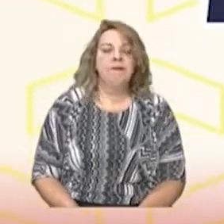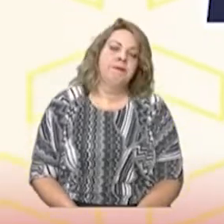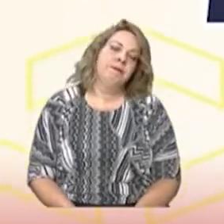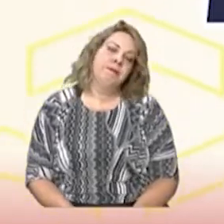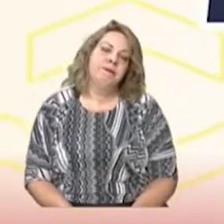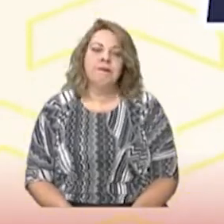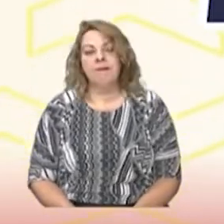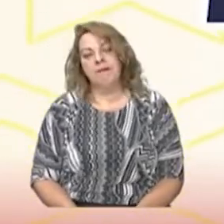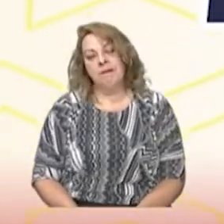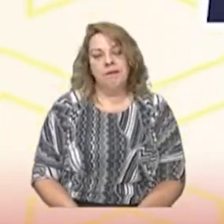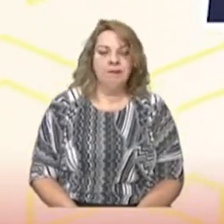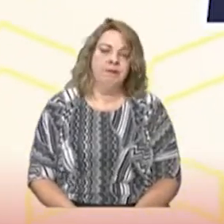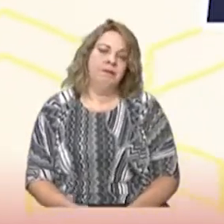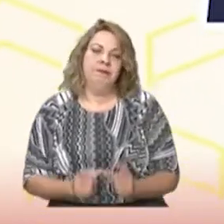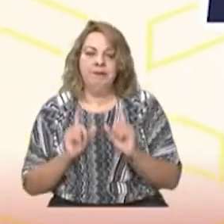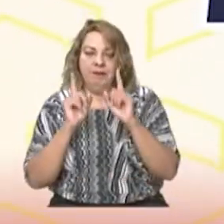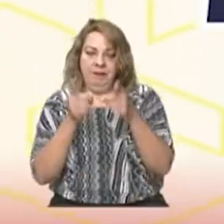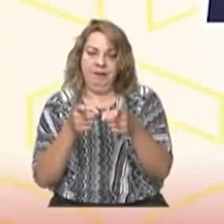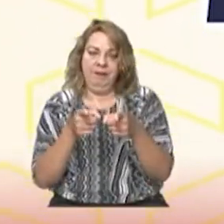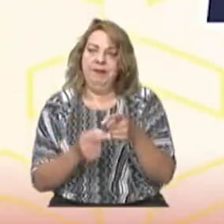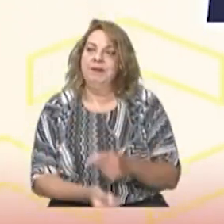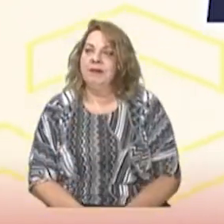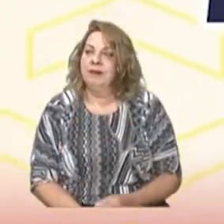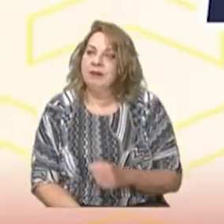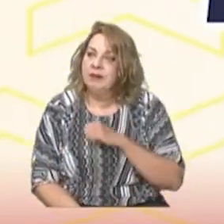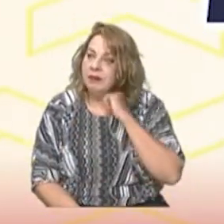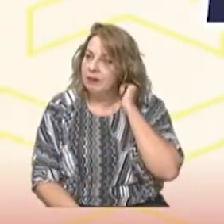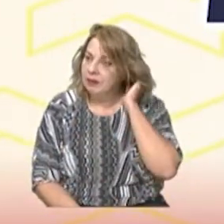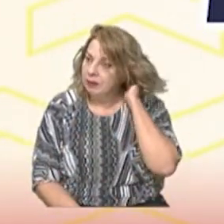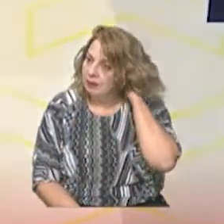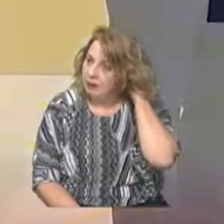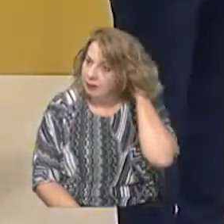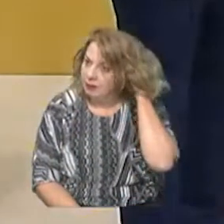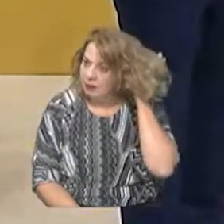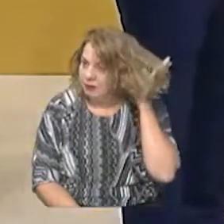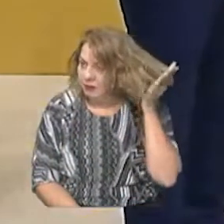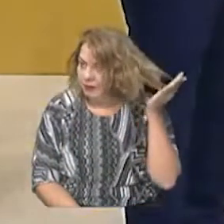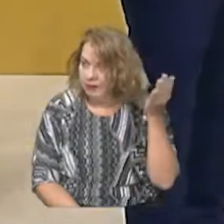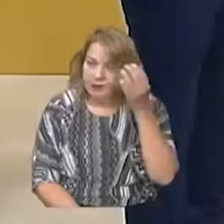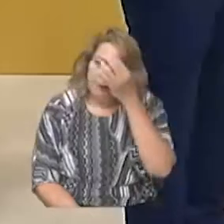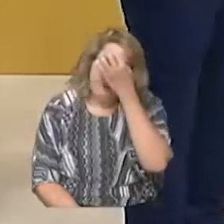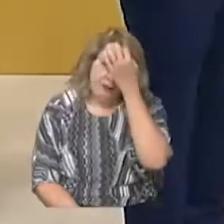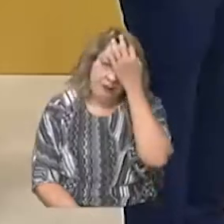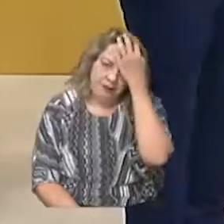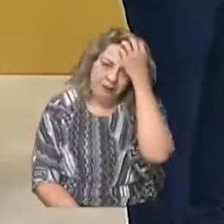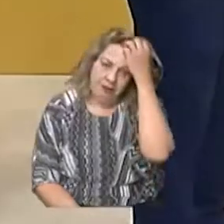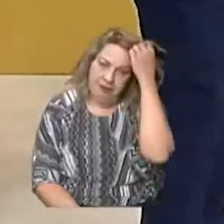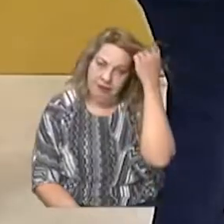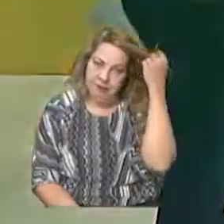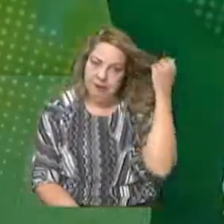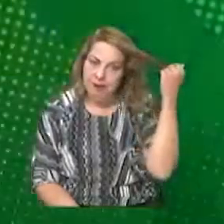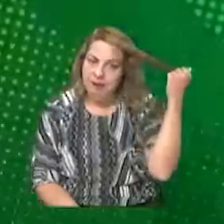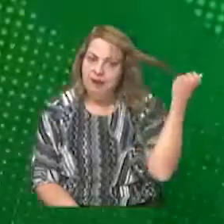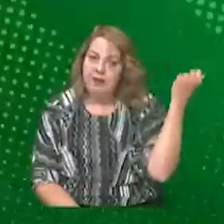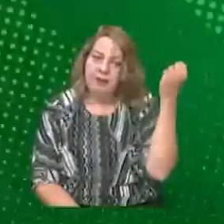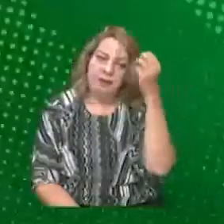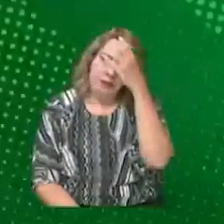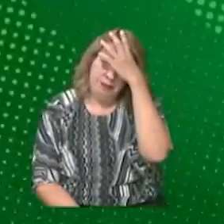Ó, Olha aí, olha aí, olha aí,